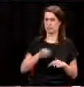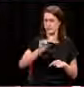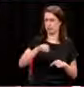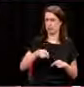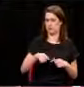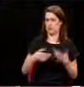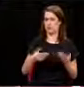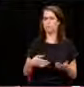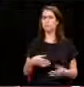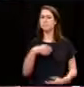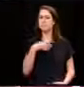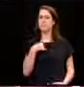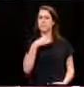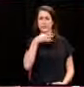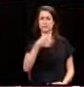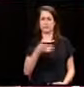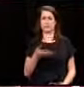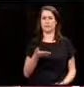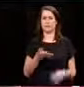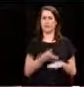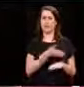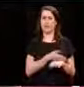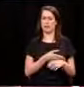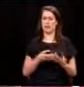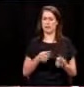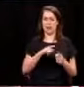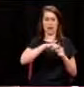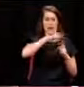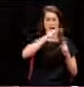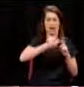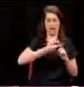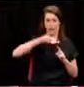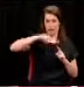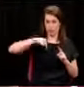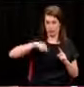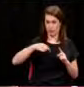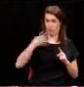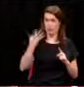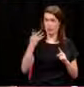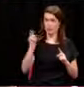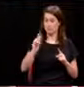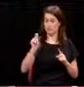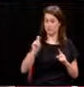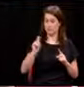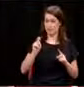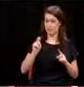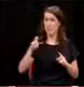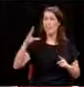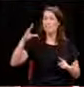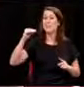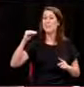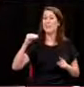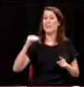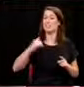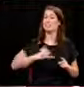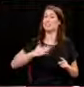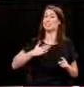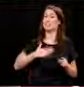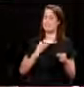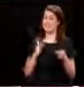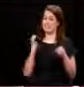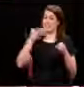e 4 meses conseguimos conquistar 10 clientes. Foi bastante, num ano e 4 meses. Estamos a falar de